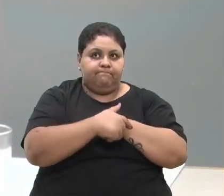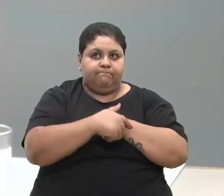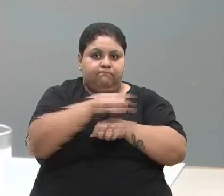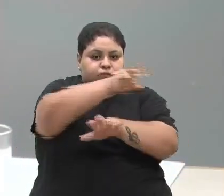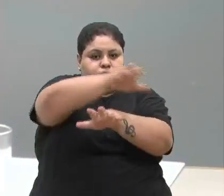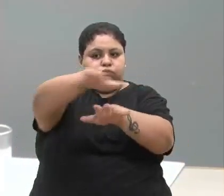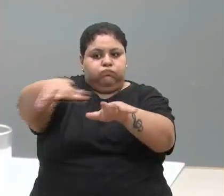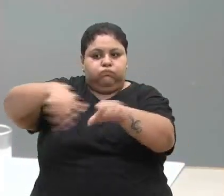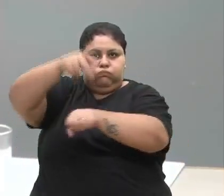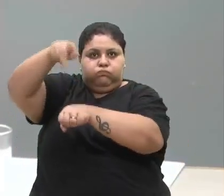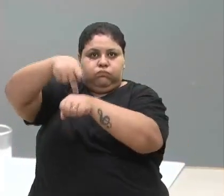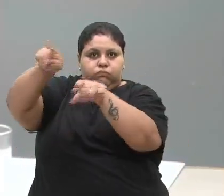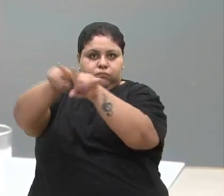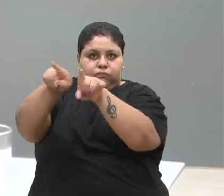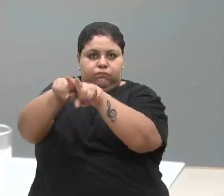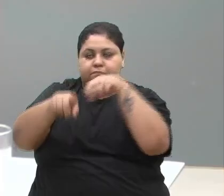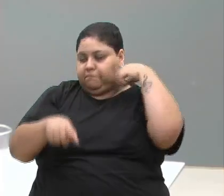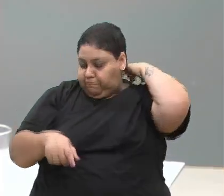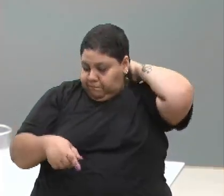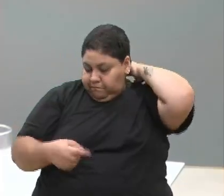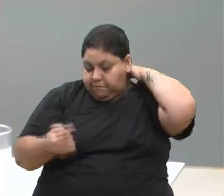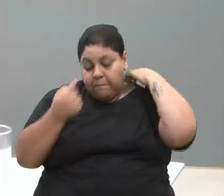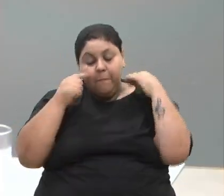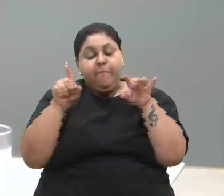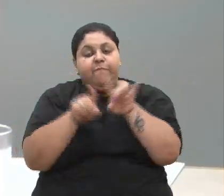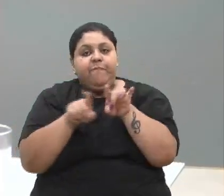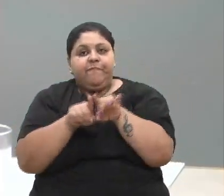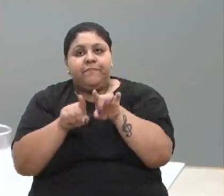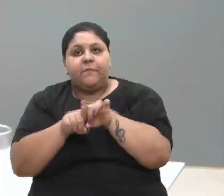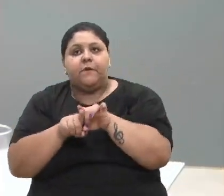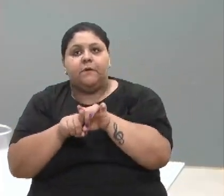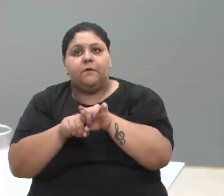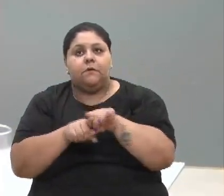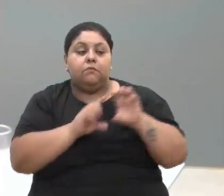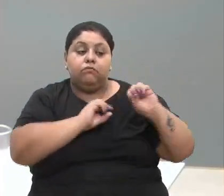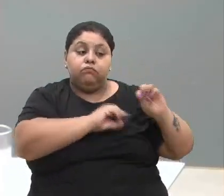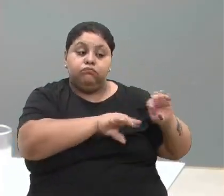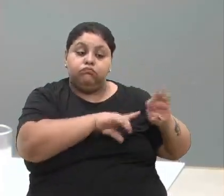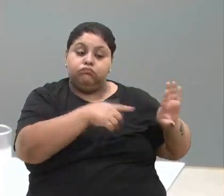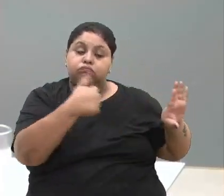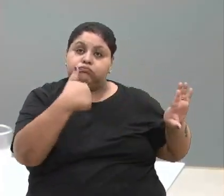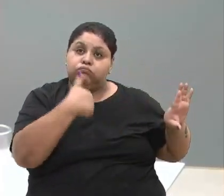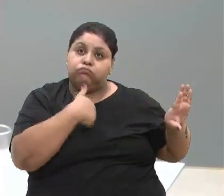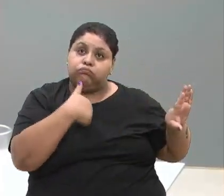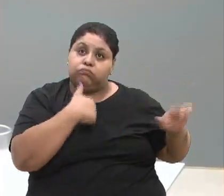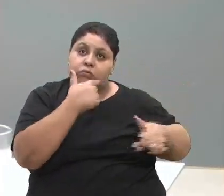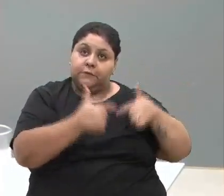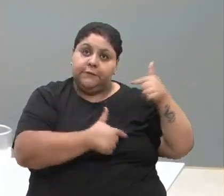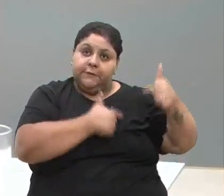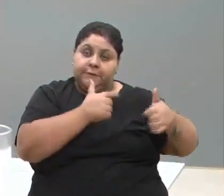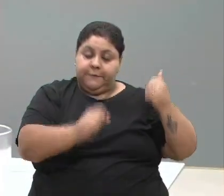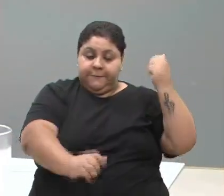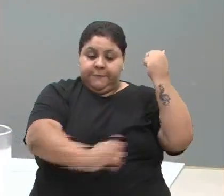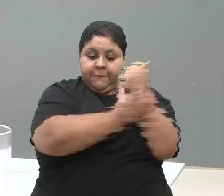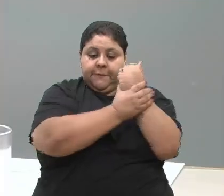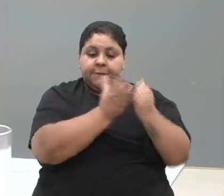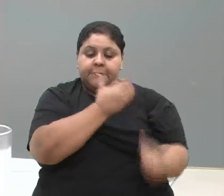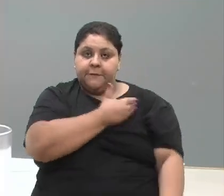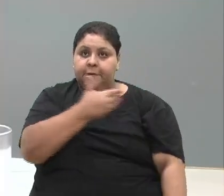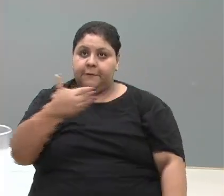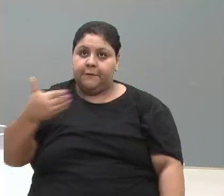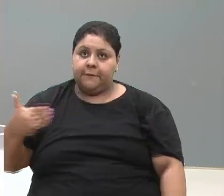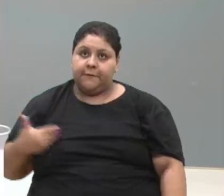país. Vejo também como sendo um estabelecimento de ensino. E eu, desde que trabalho com segurança pública, que é, no caso,